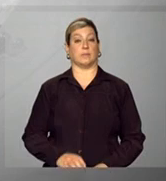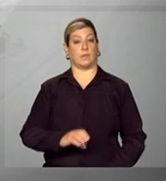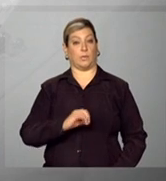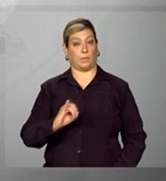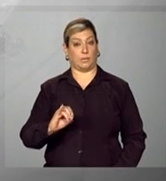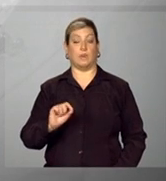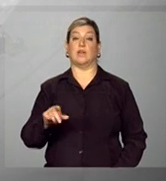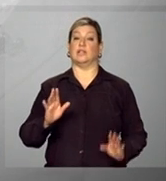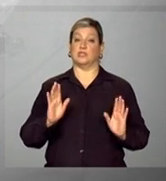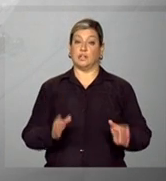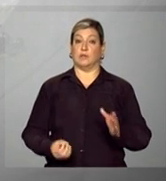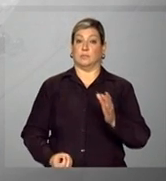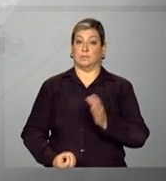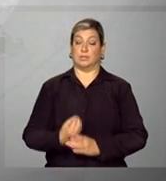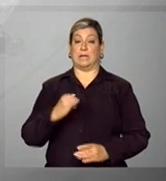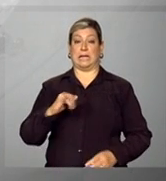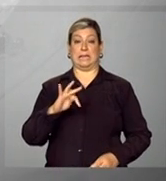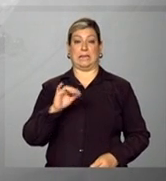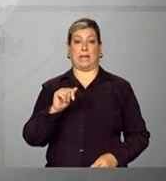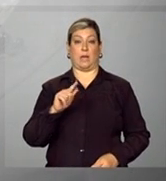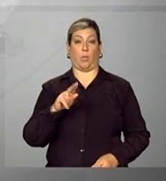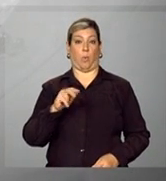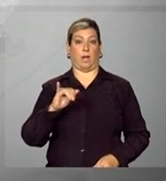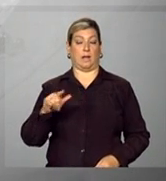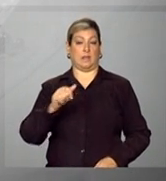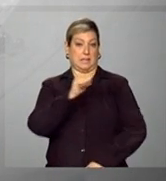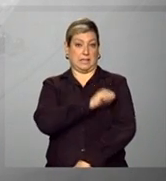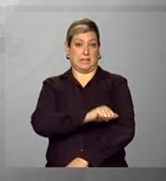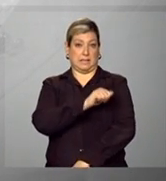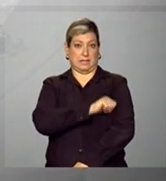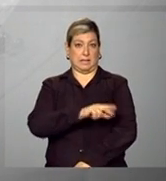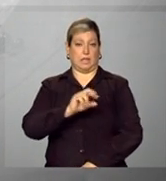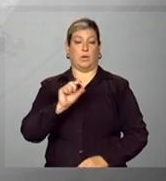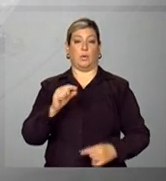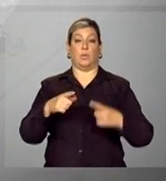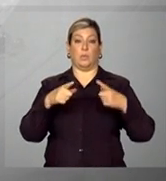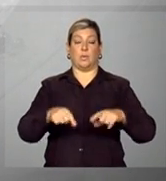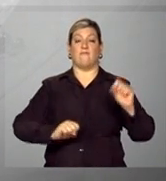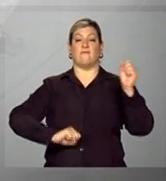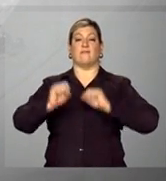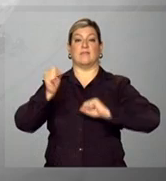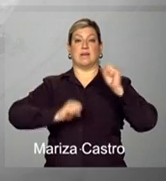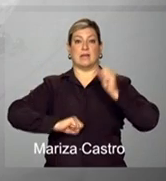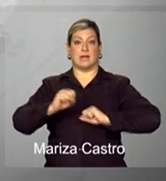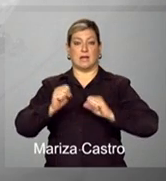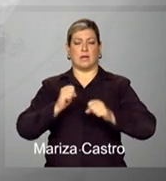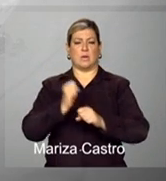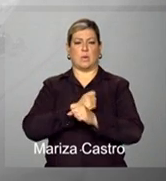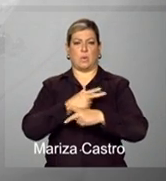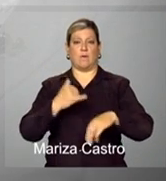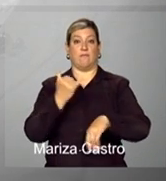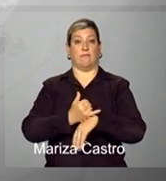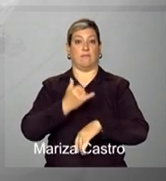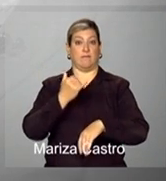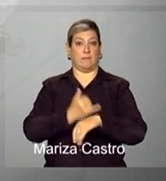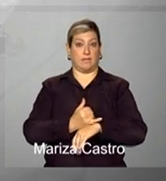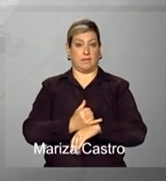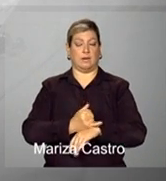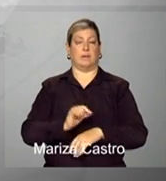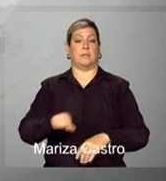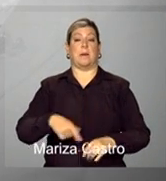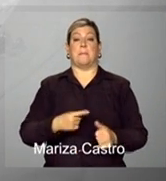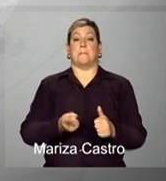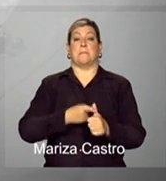Olá, foi inaugurada em Itaguaí, no estado do Rio de Janeiro, a unidade de fabricação de estruturas metálicas. É a